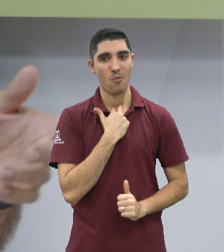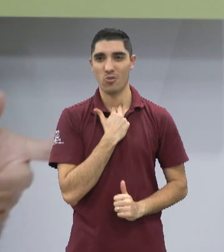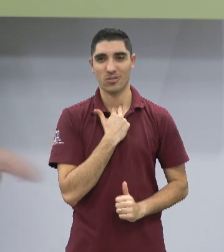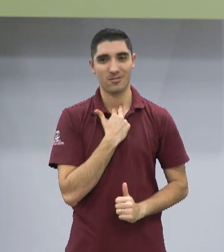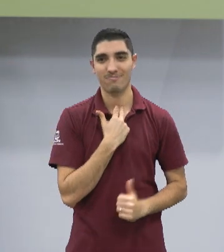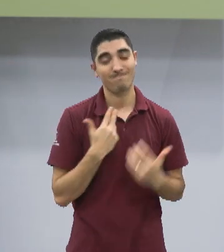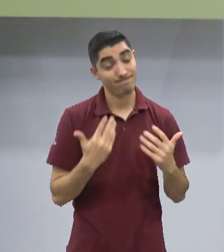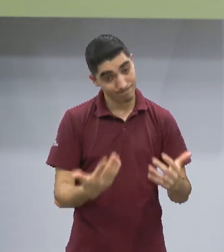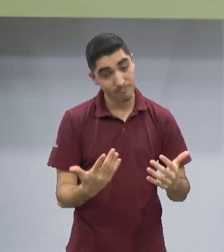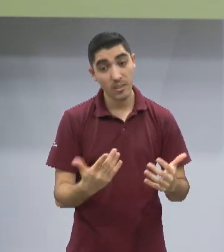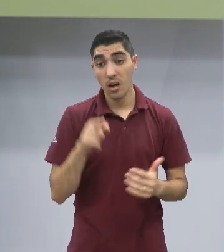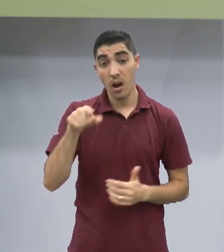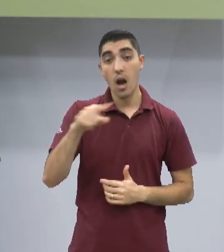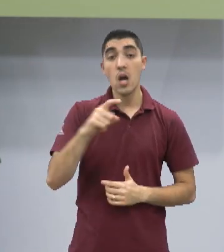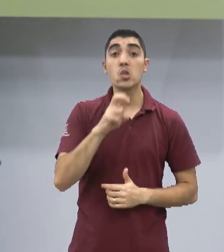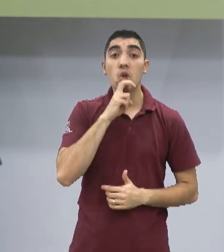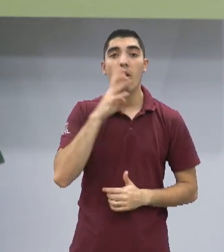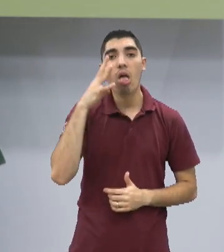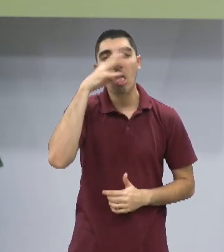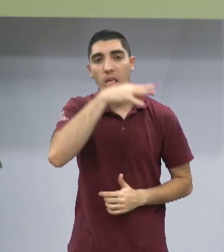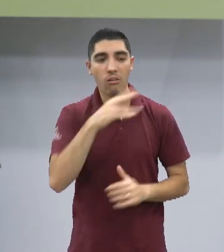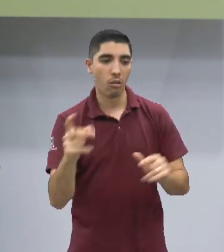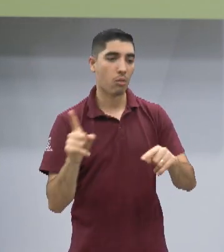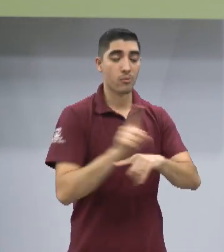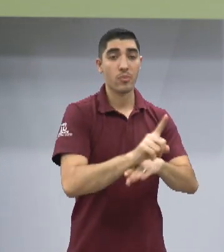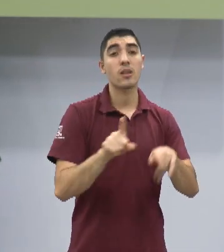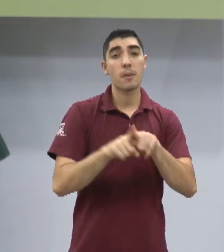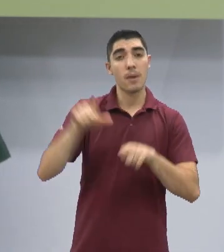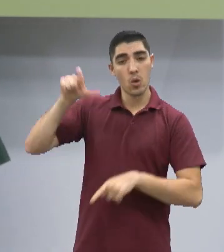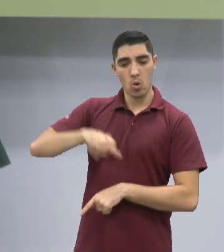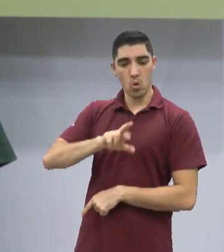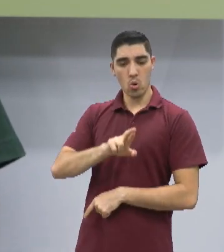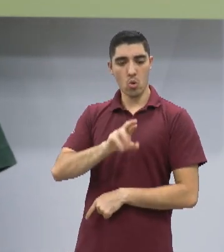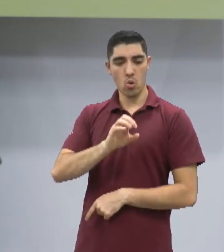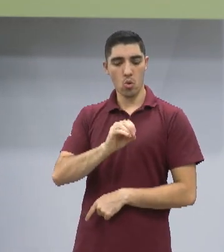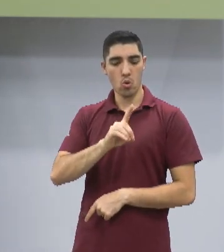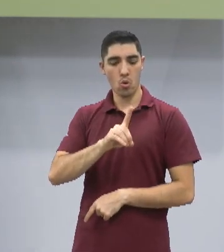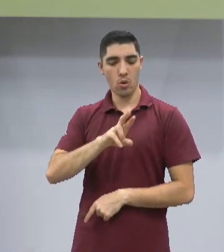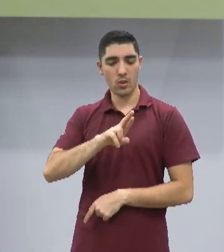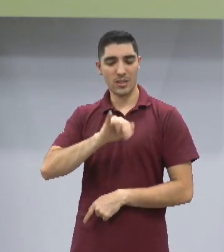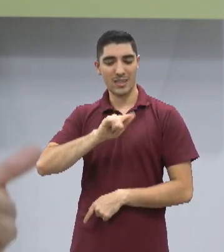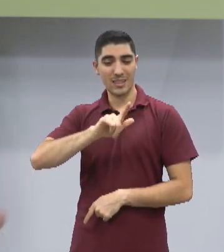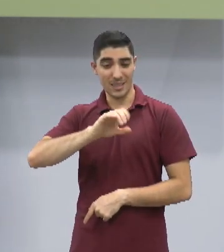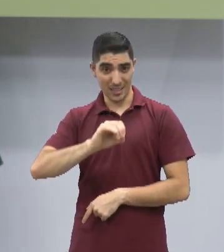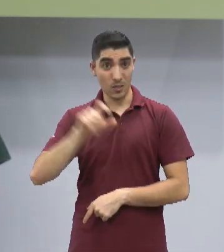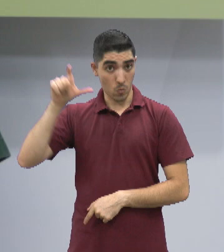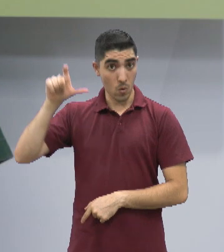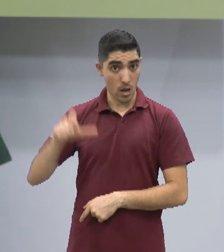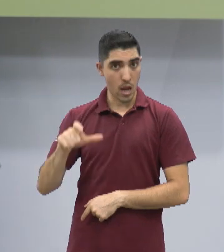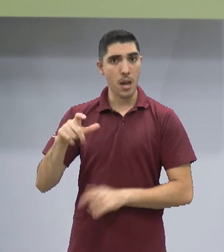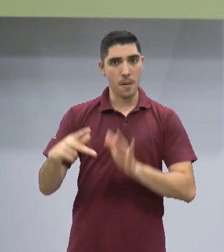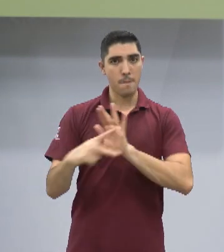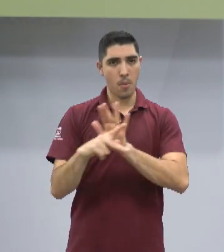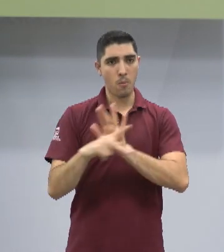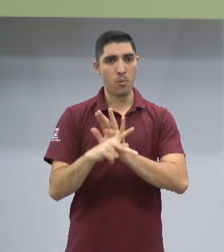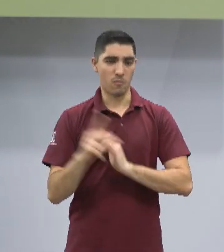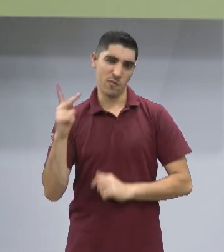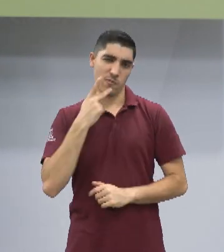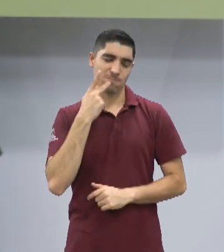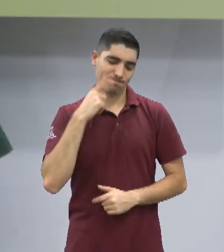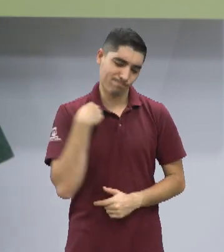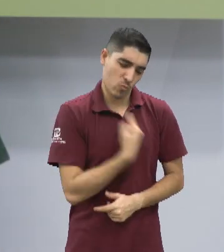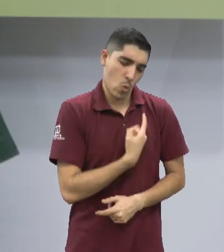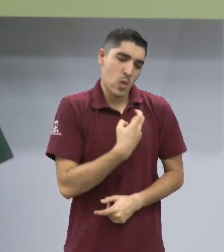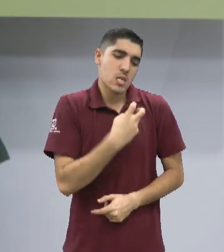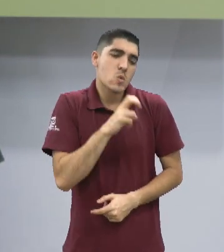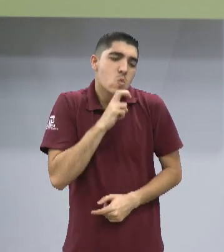até o Rodrigo Capita gravou um vídeo no YouTube, colocou no canal dele explicando essa situação. Eles admitem mesmo, o Rodrigo admite mesmo que foi um erro,